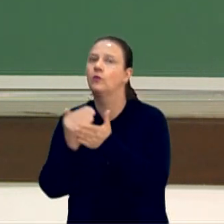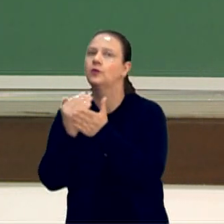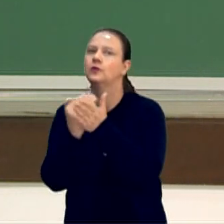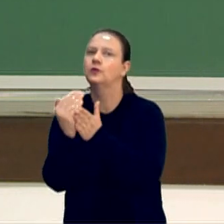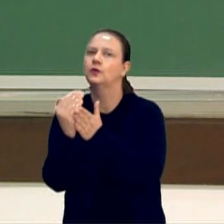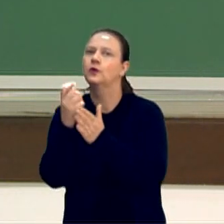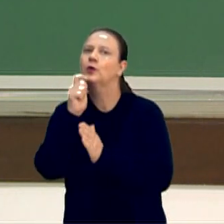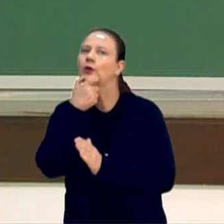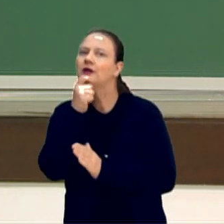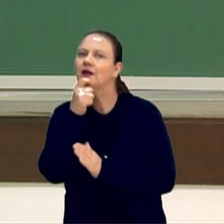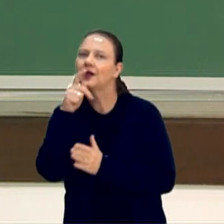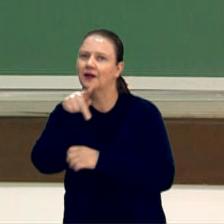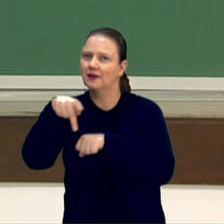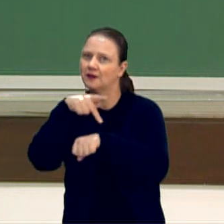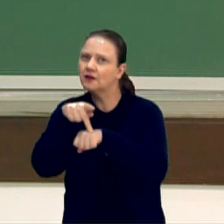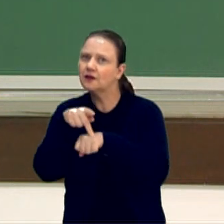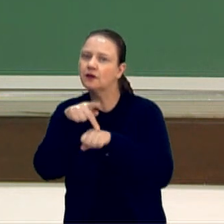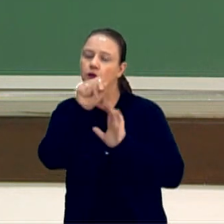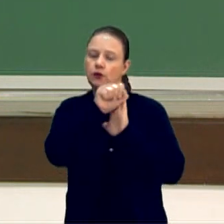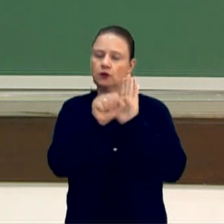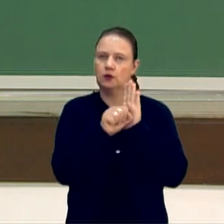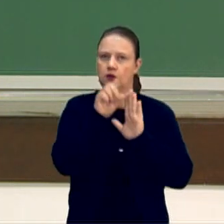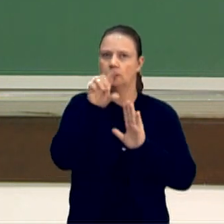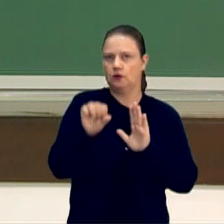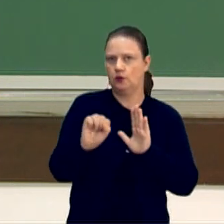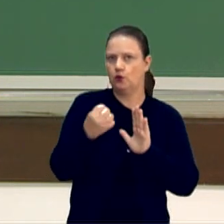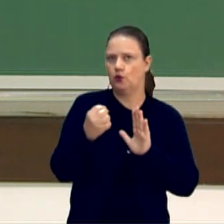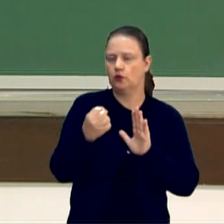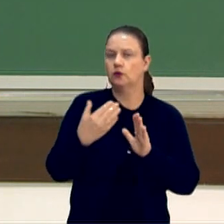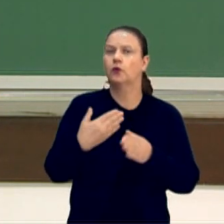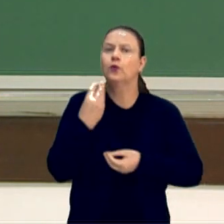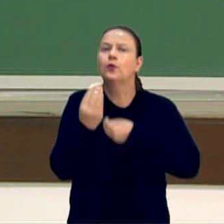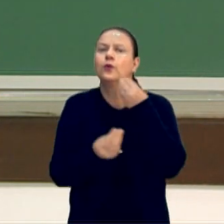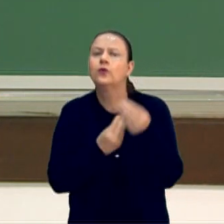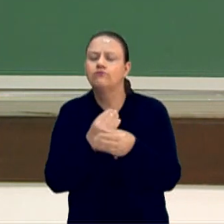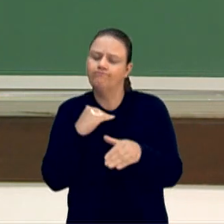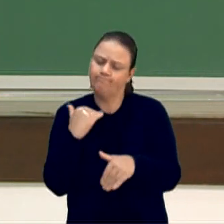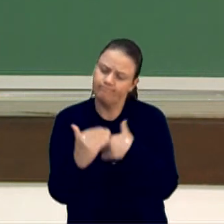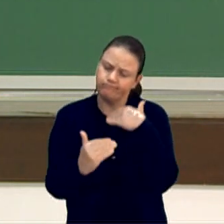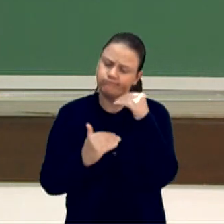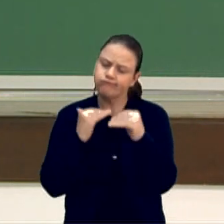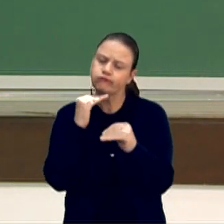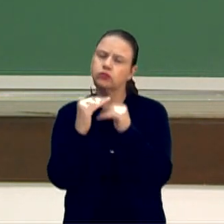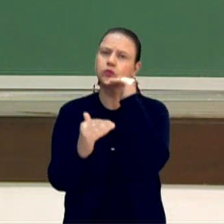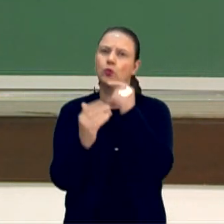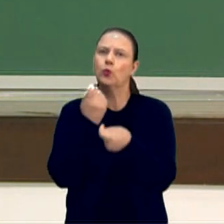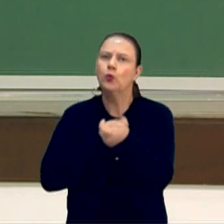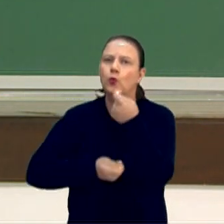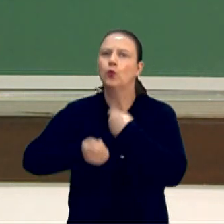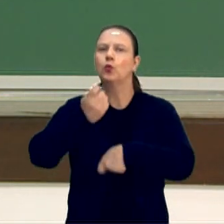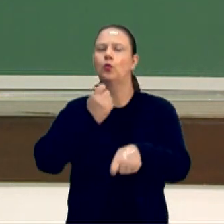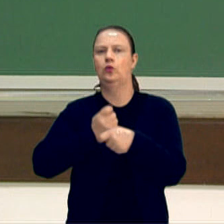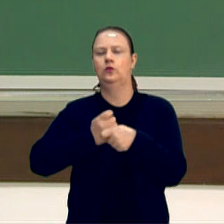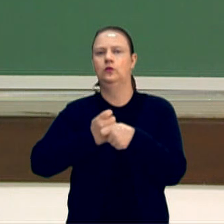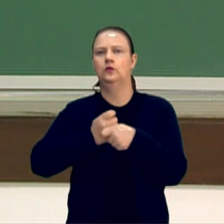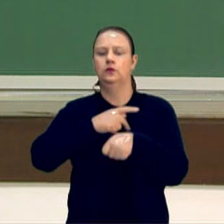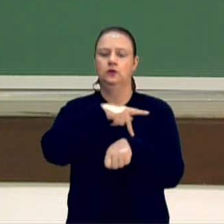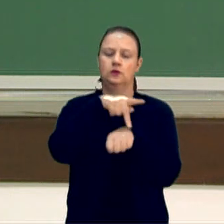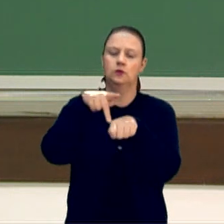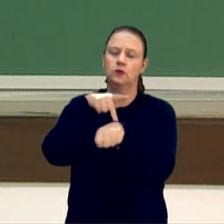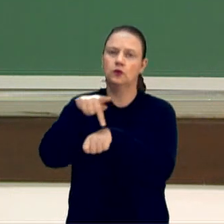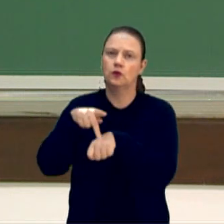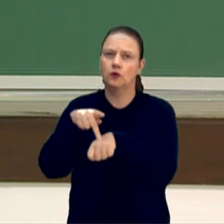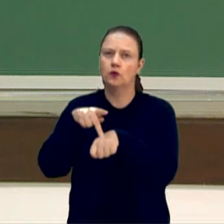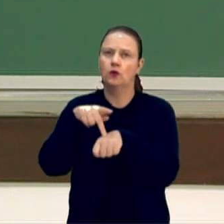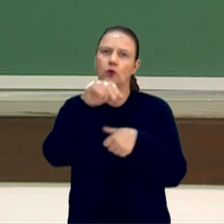vendo? Então, neste sentido, como que esse crescimento econômico fez com que esses países da